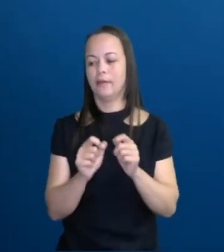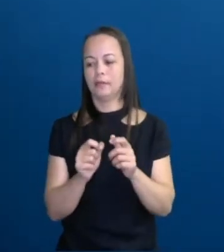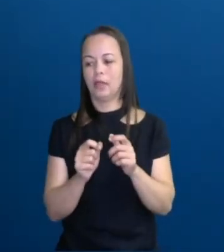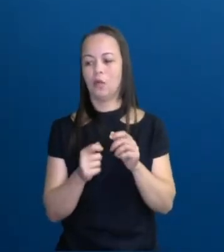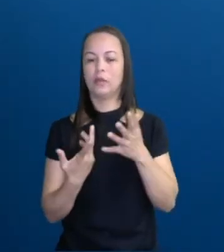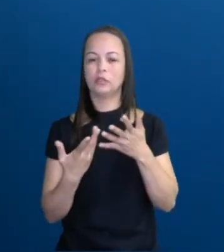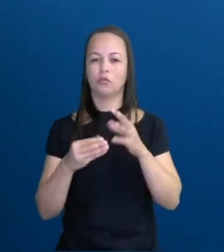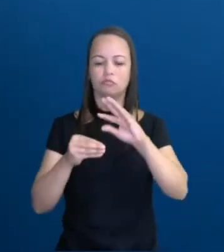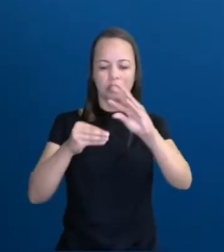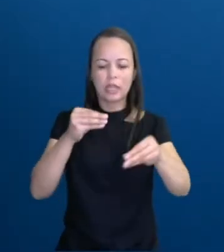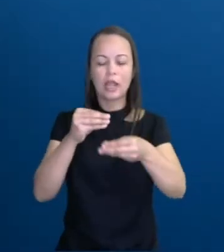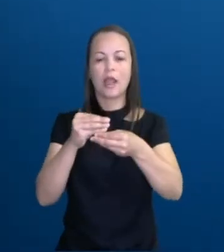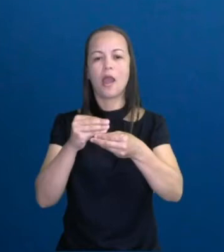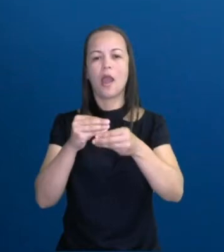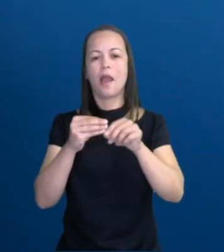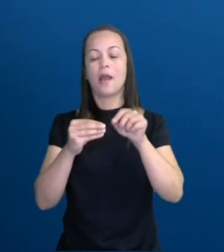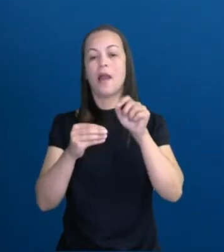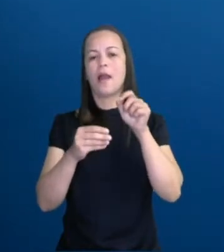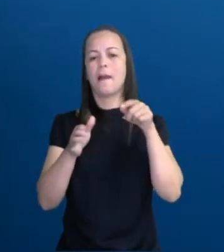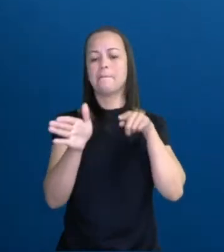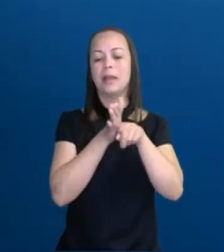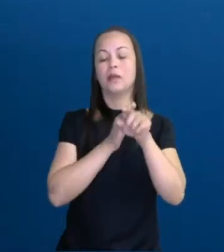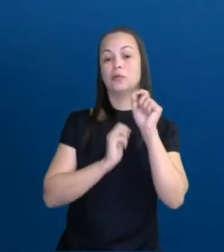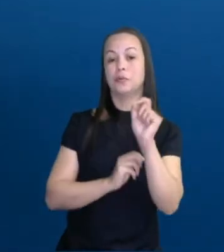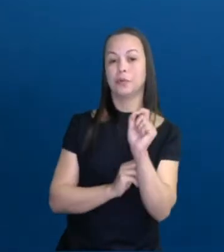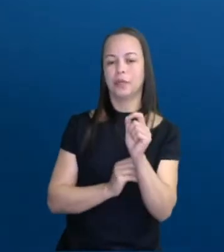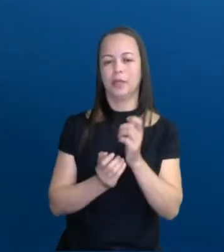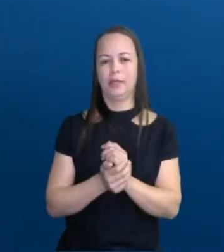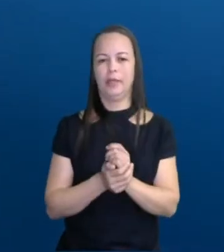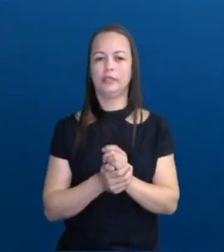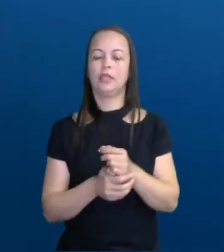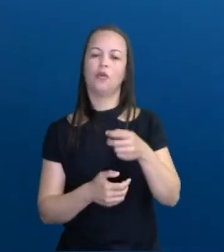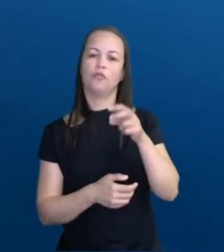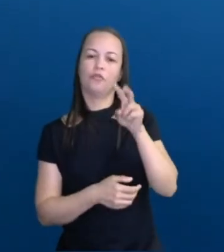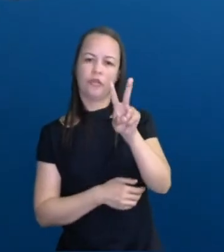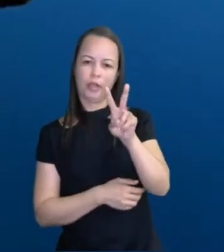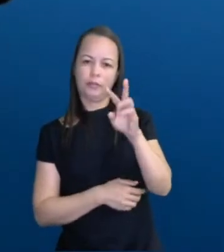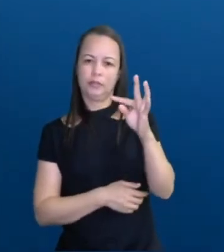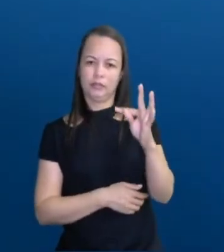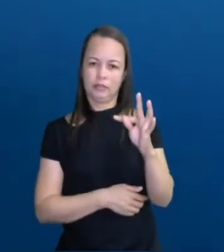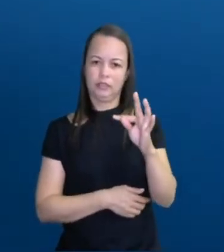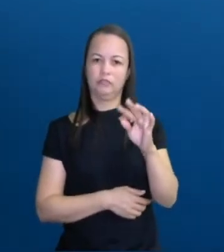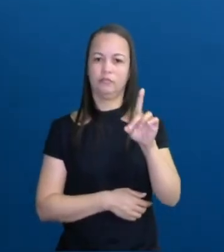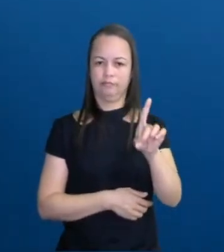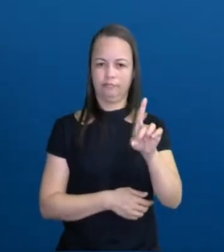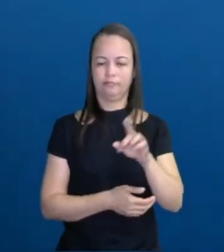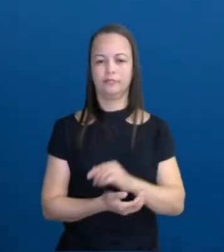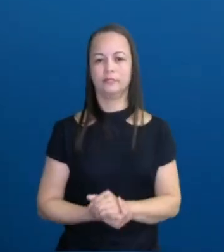a pergunta o quê? Então, o verbo mostrar é transitivo direto.